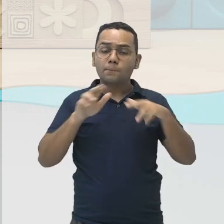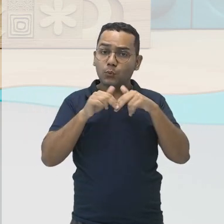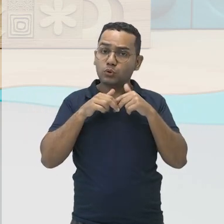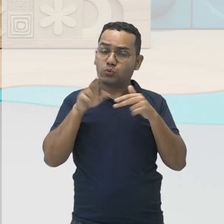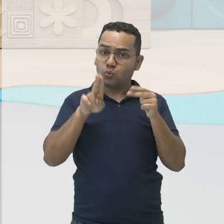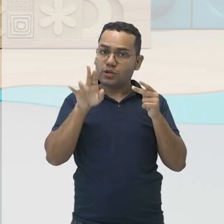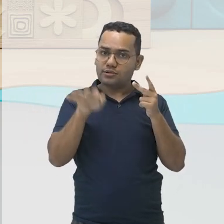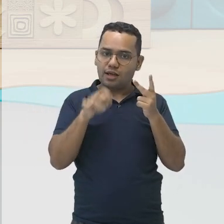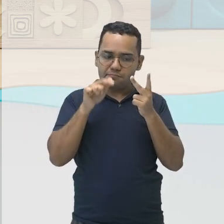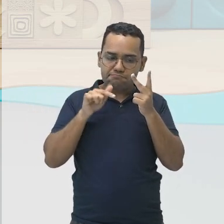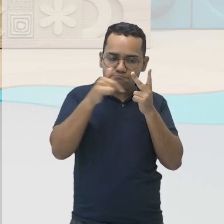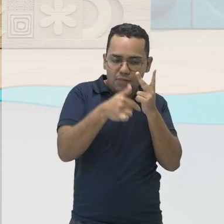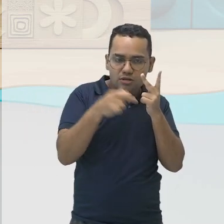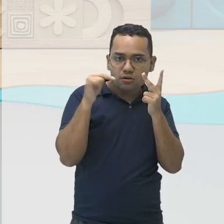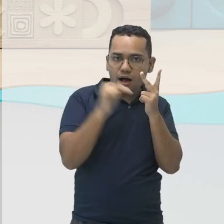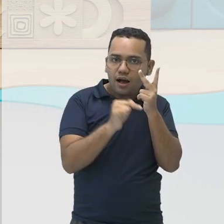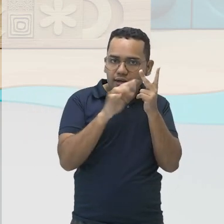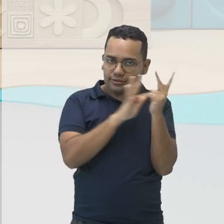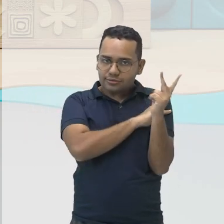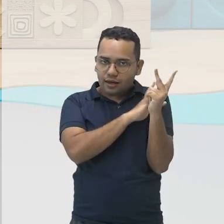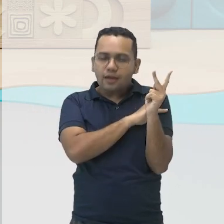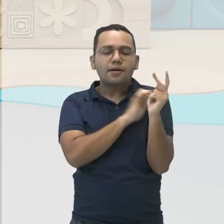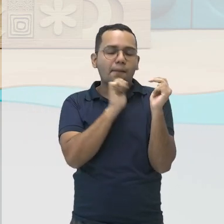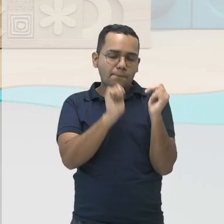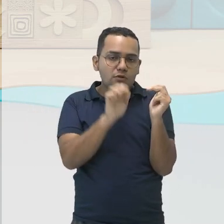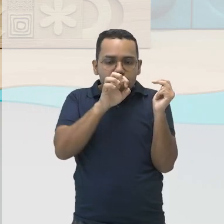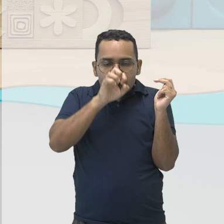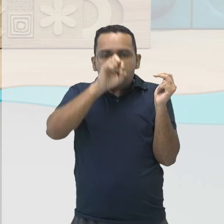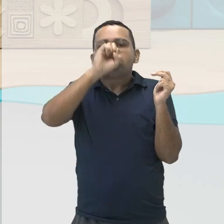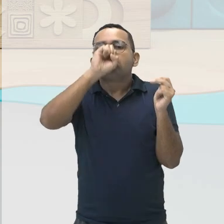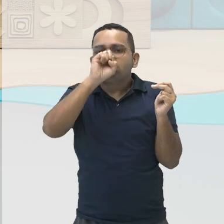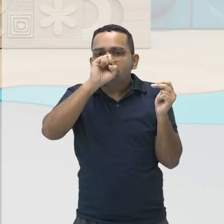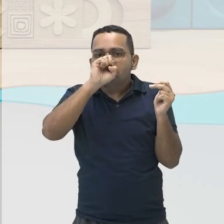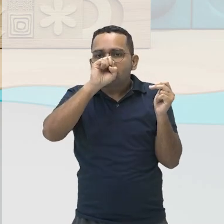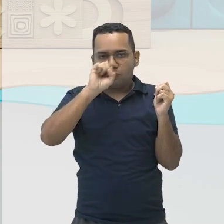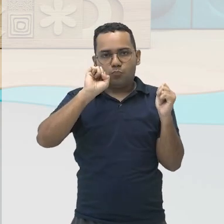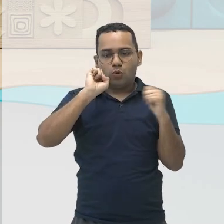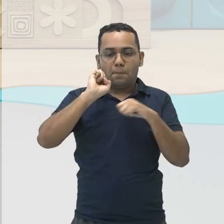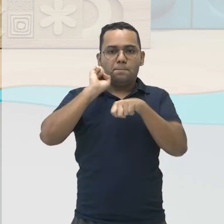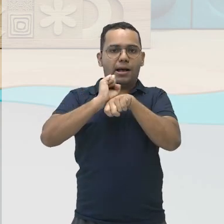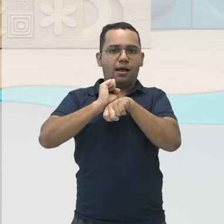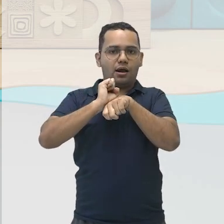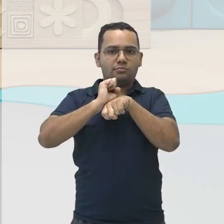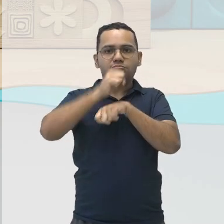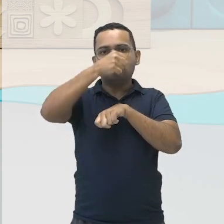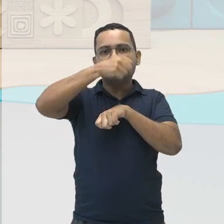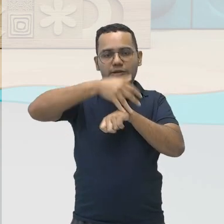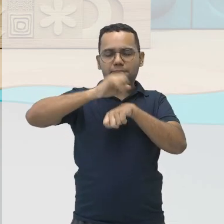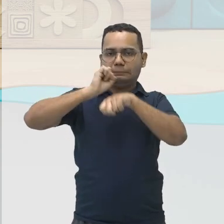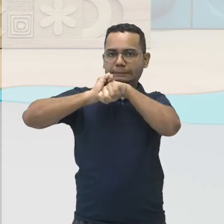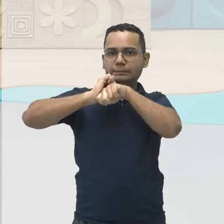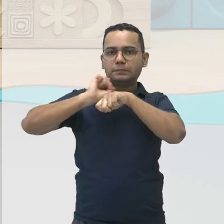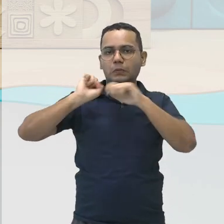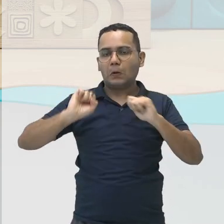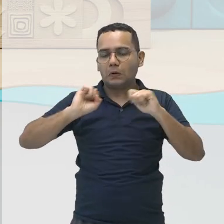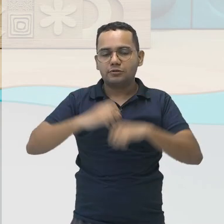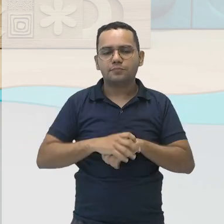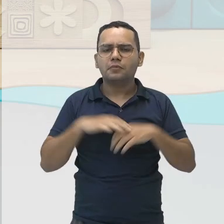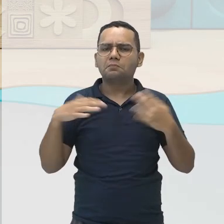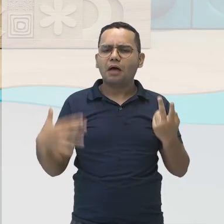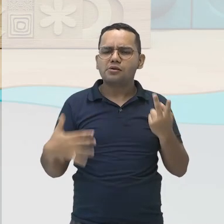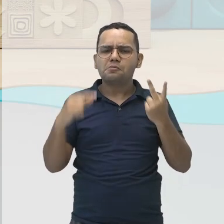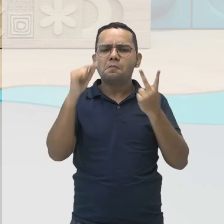essa hemorragia nasal, ela pode ser estancada, né? Então, vamos aprender quais são os primeiros socorros a